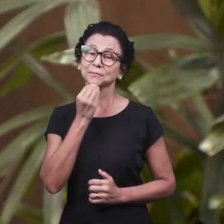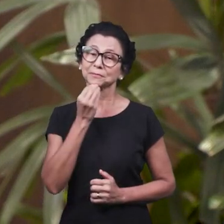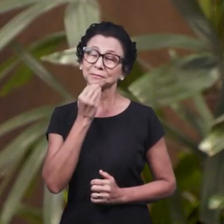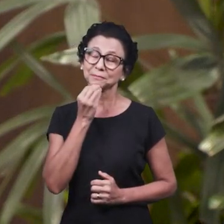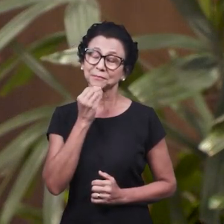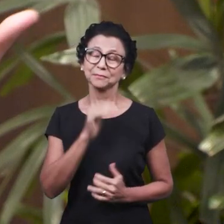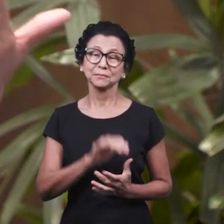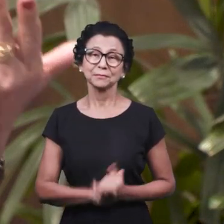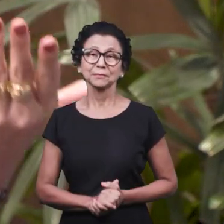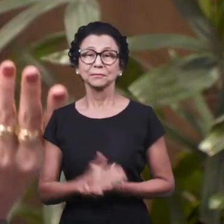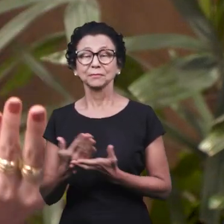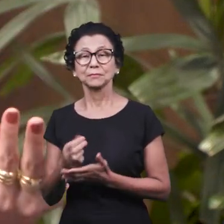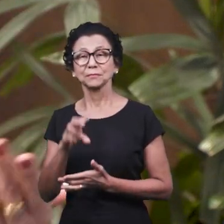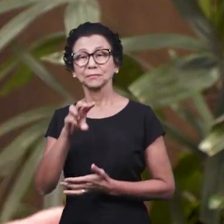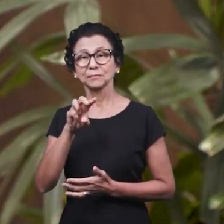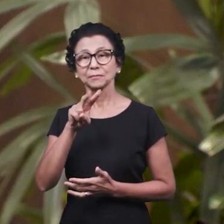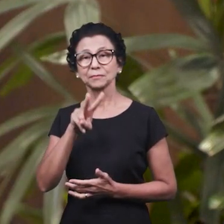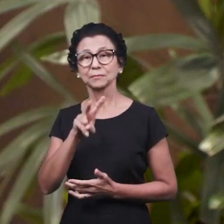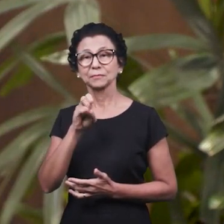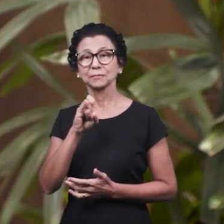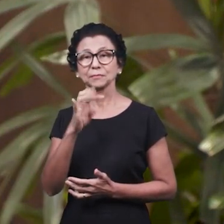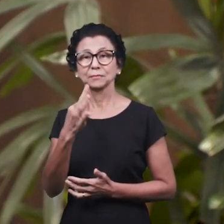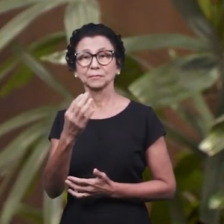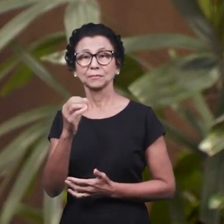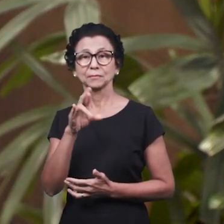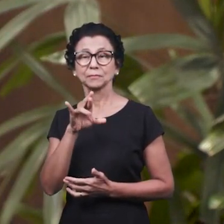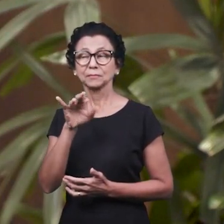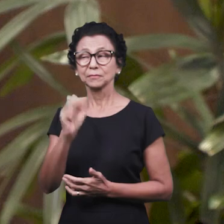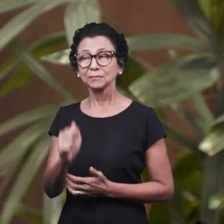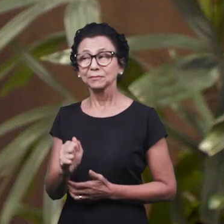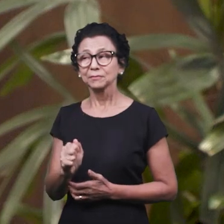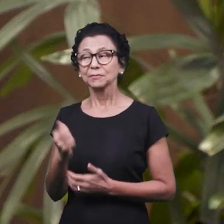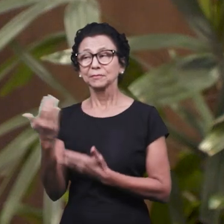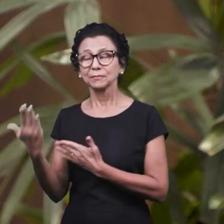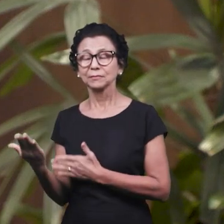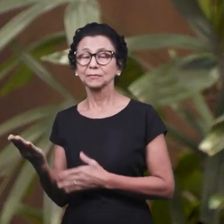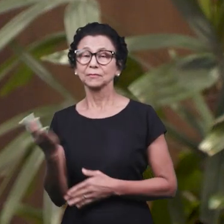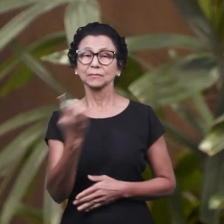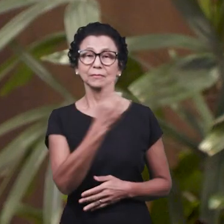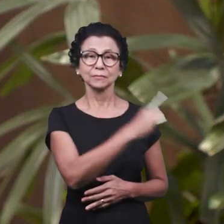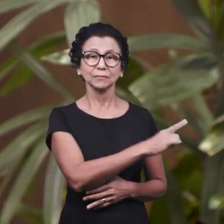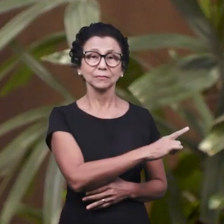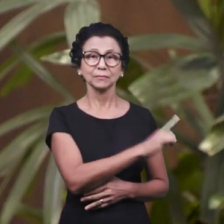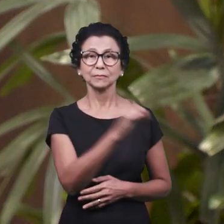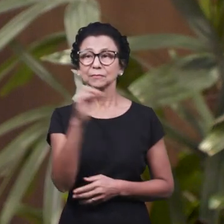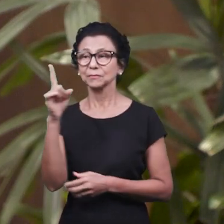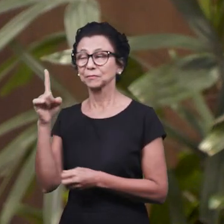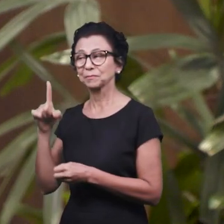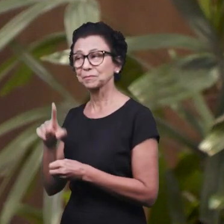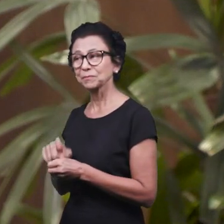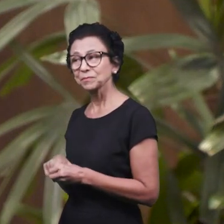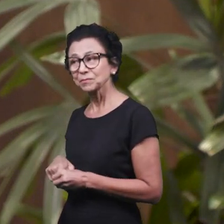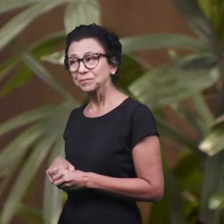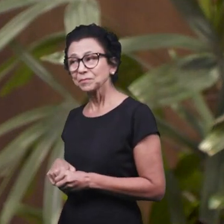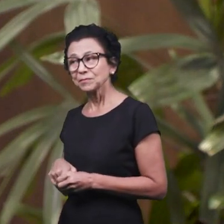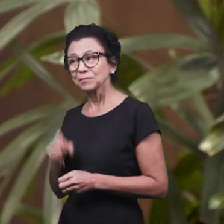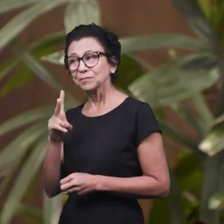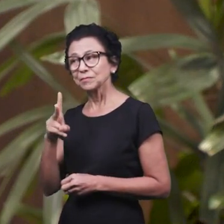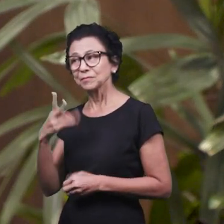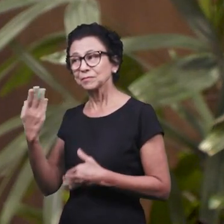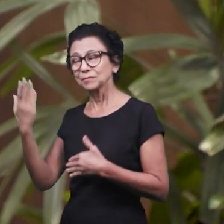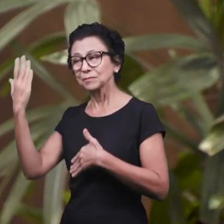Vitória foi, Vitória voltou, foi na presença do Senhor, permaneceu. Vamos ouvir as experiências